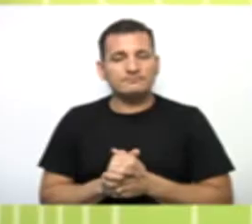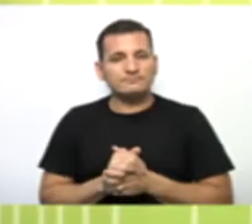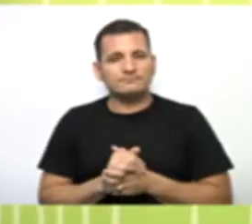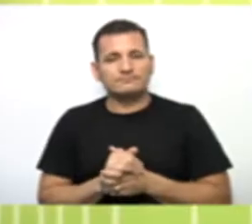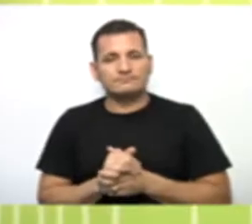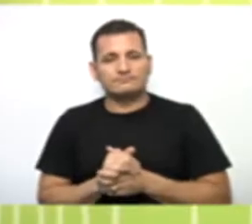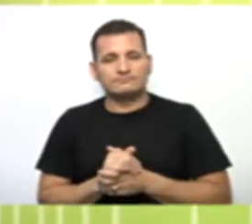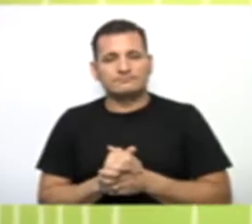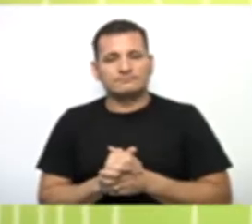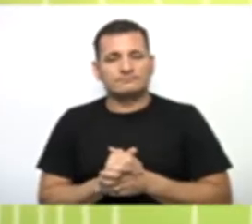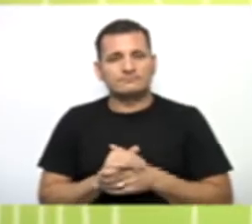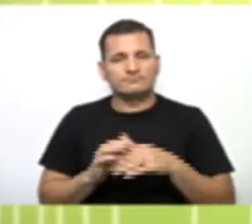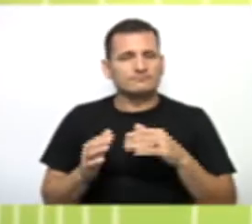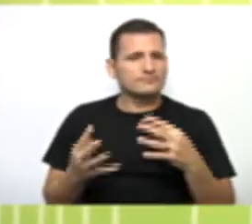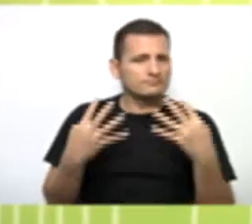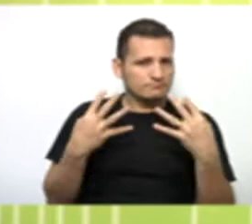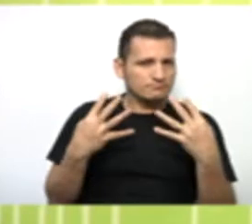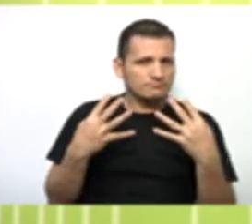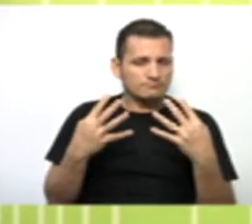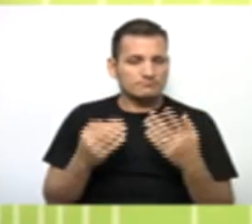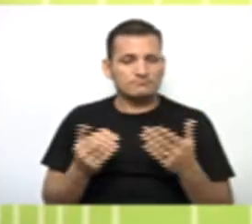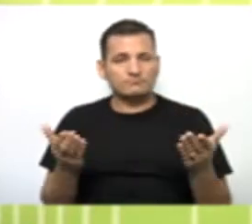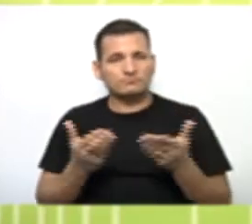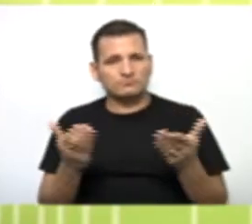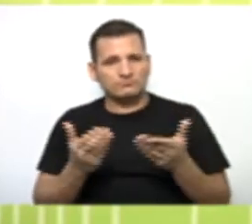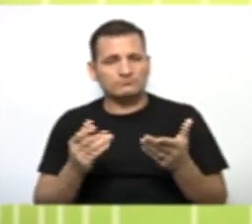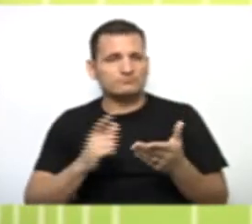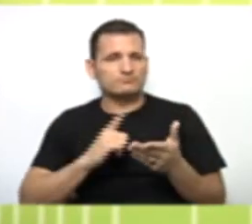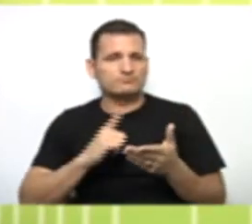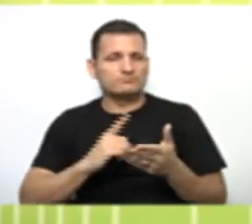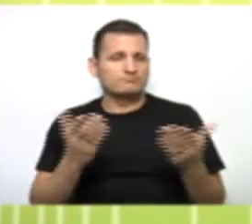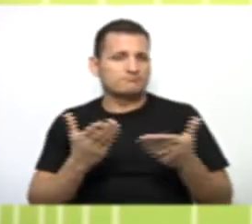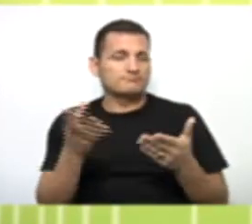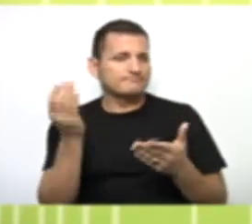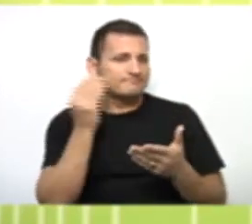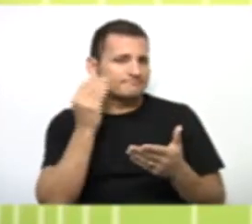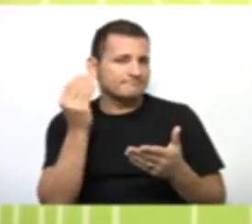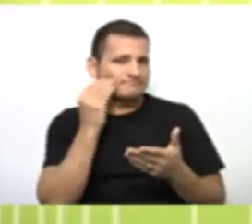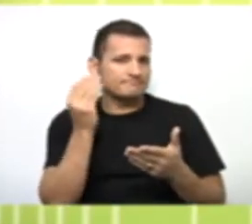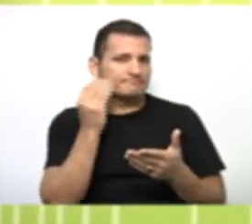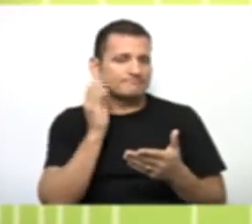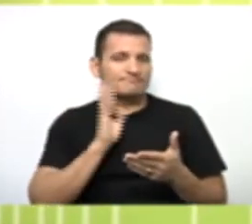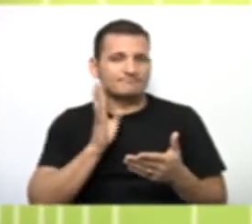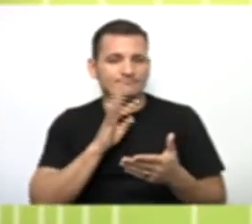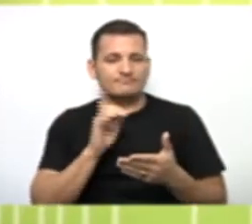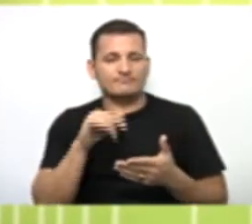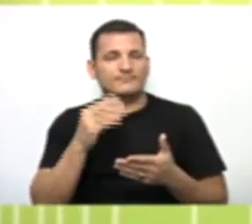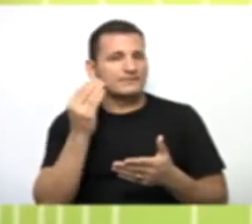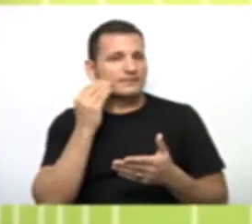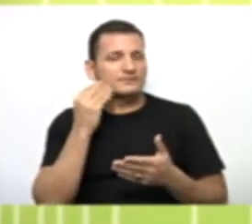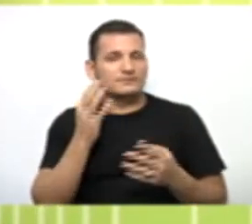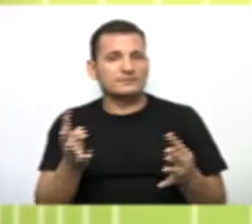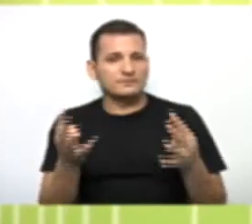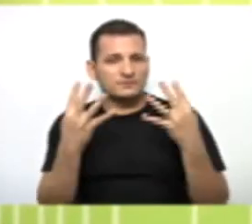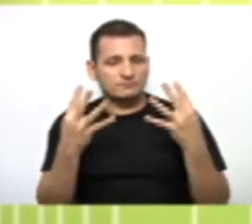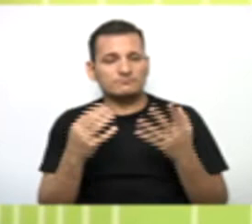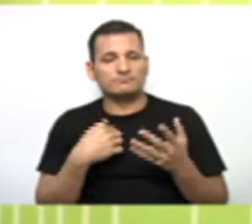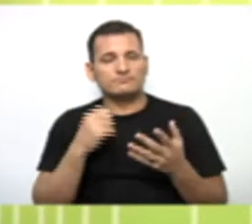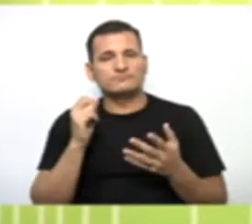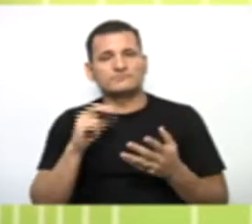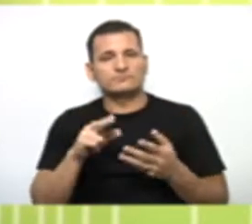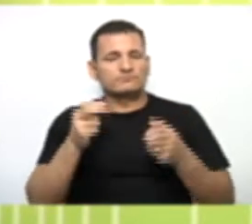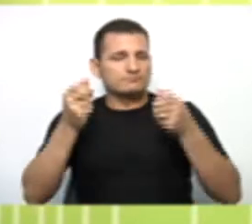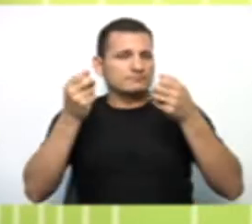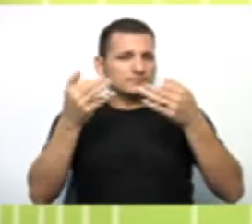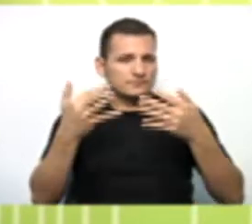Atenção, hein? Por falar em atenção, hoje nós teremos um teste muito legal. Será um teste de atenção e eu vou comentar um pouco mais